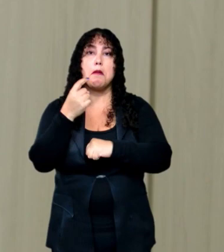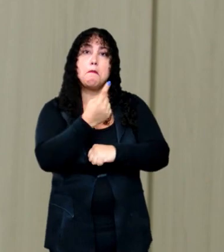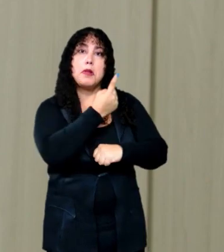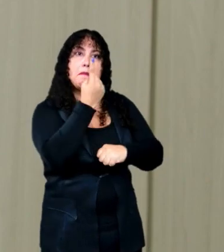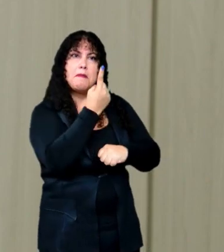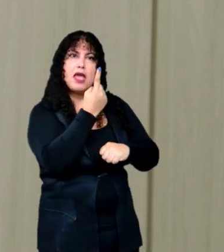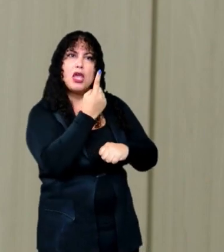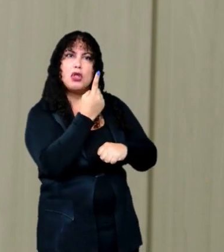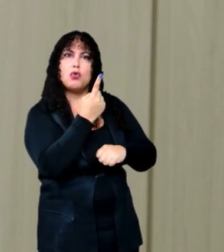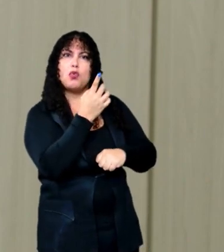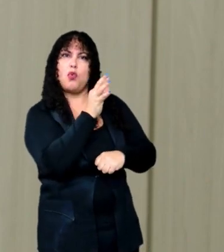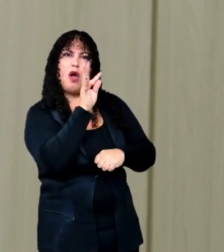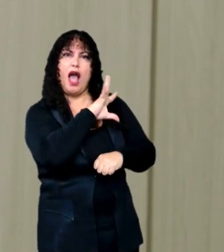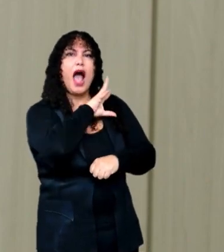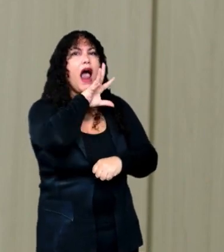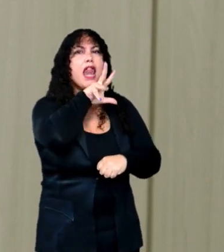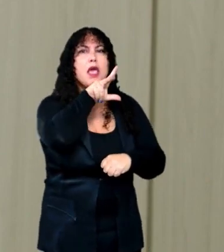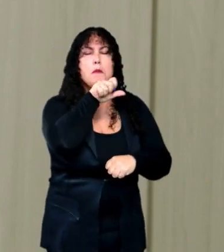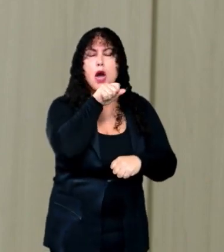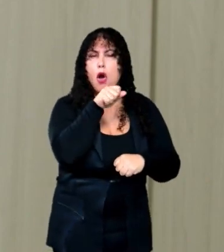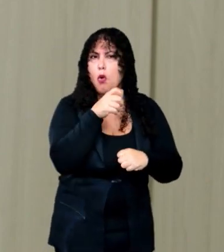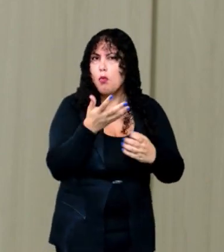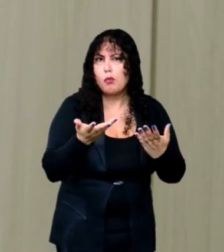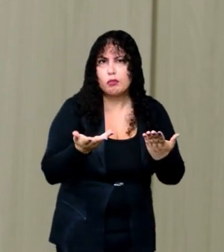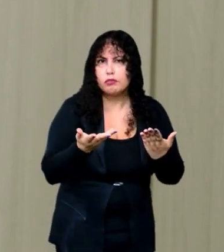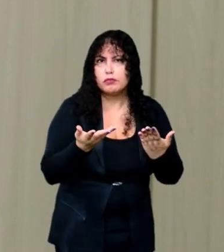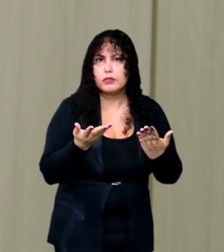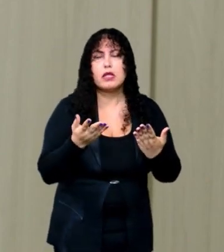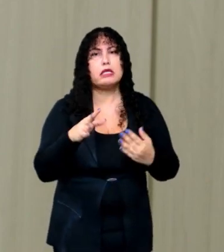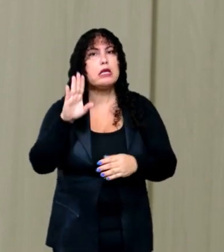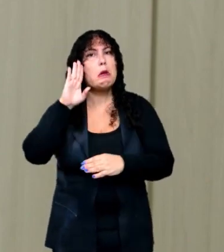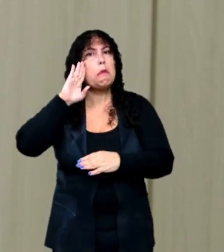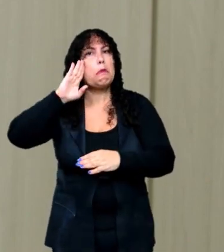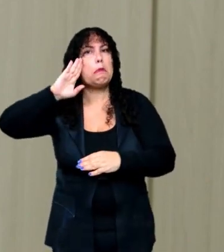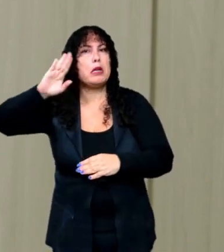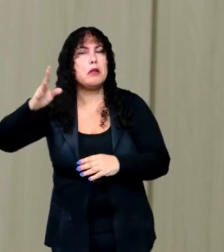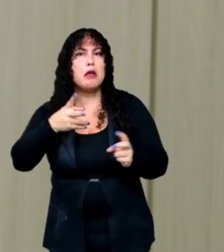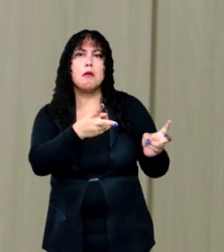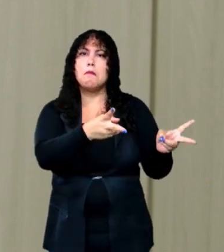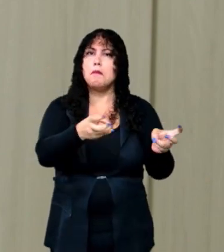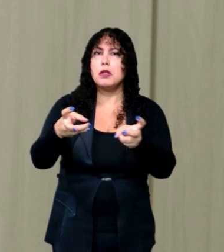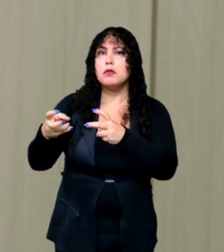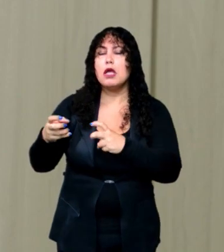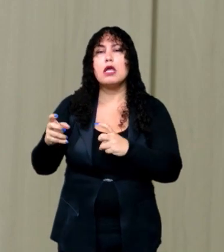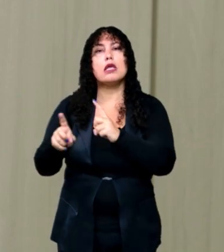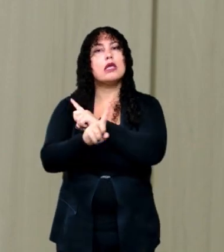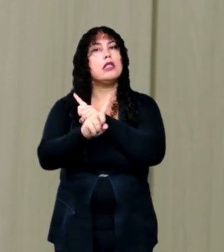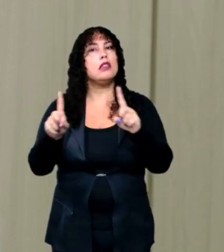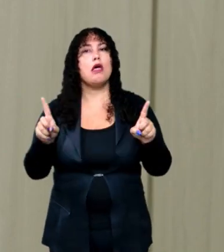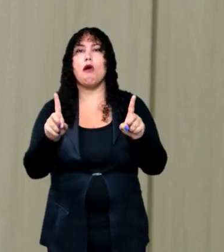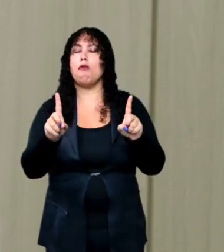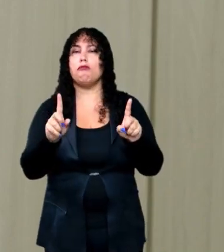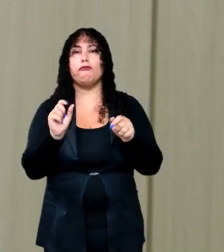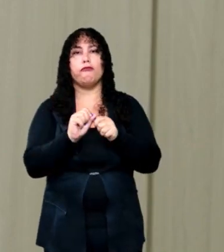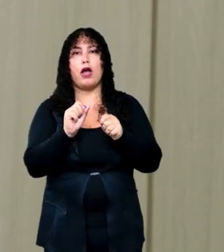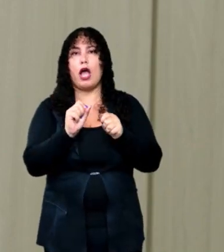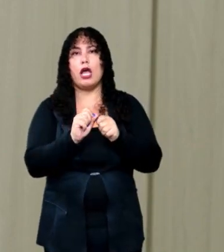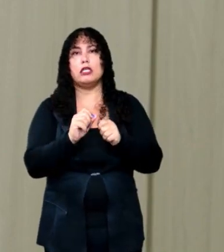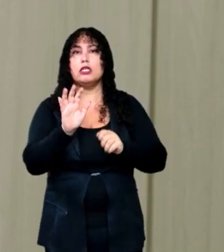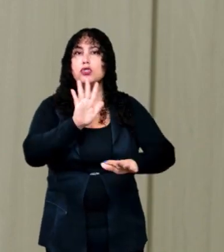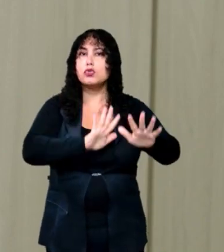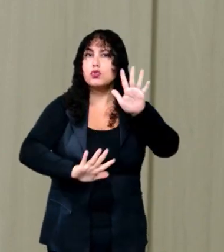animal? Então, esse é um ponto principal e que eu vejo que não estão sendo tomados esses